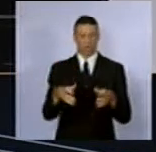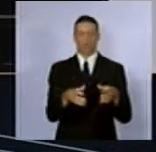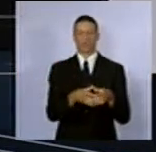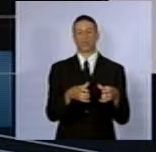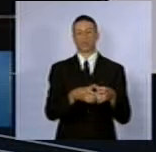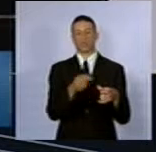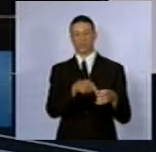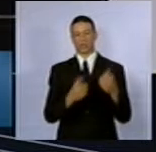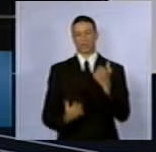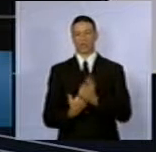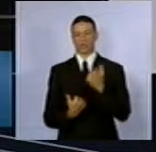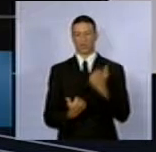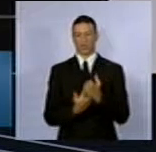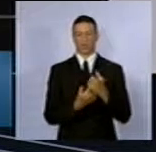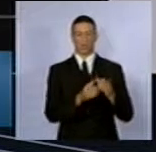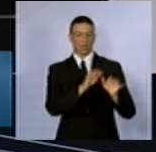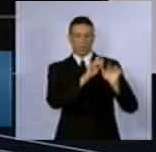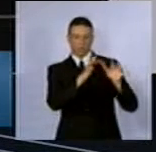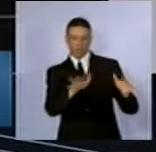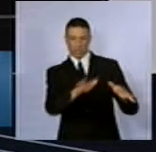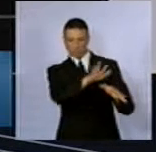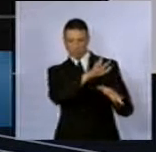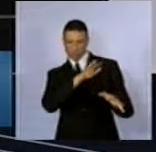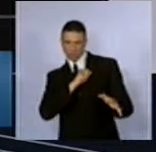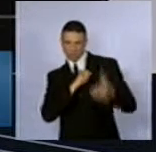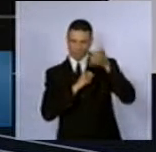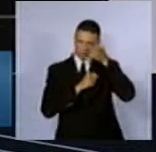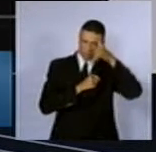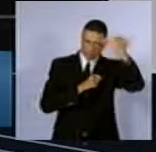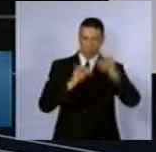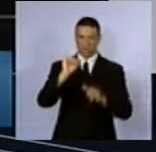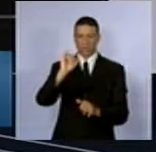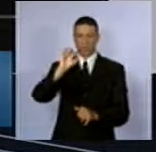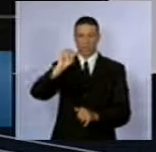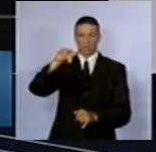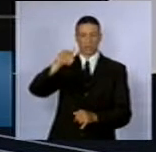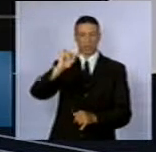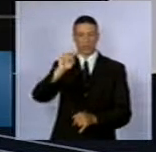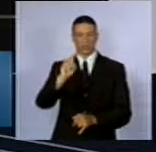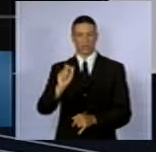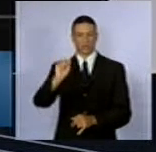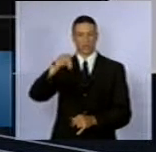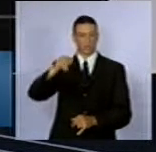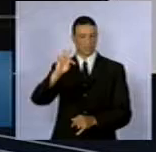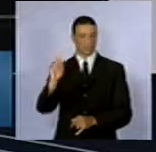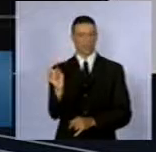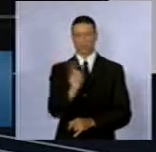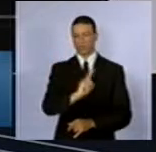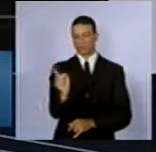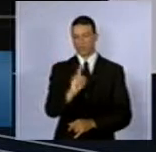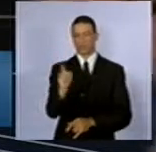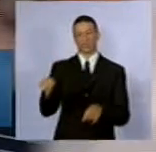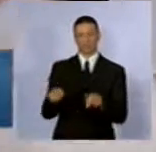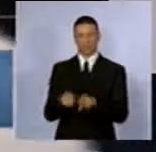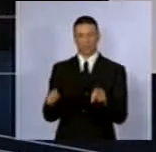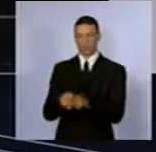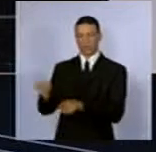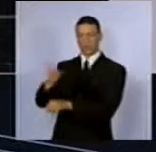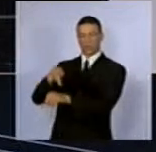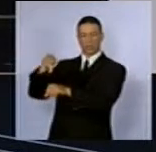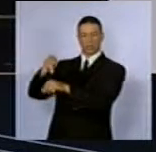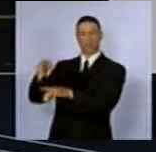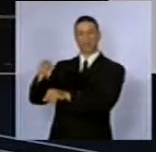Proteção contra Radiações Não Ionizantes, o ICNIP, ex-presidente da Associação Italiana de